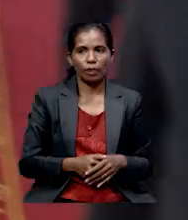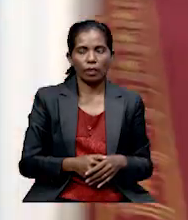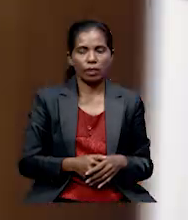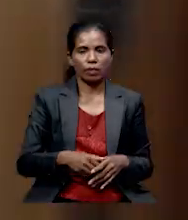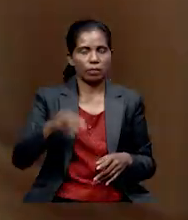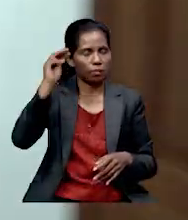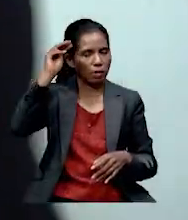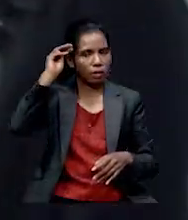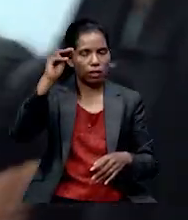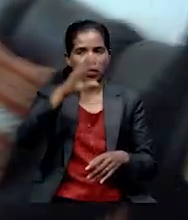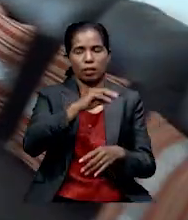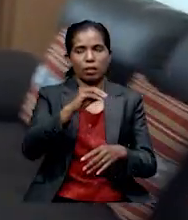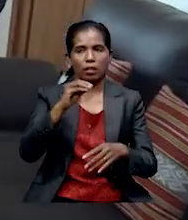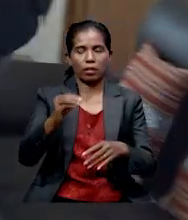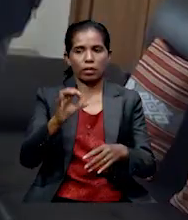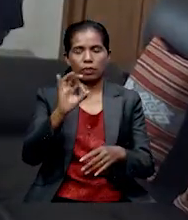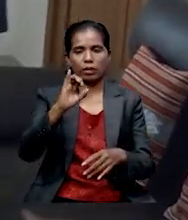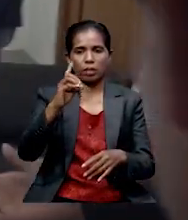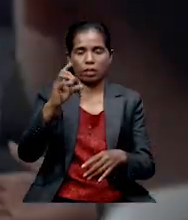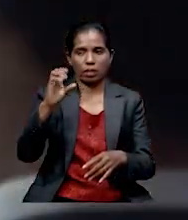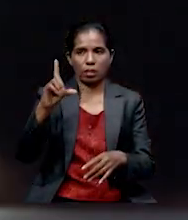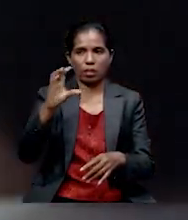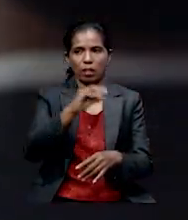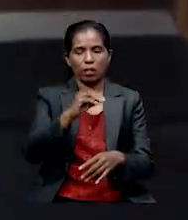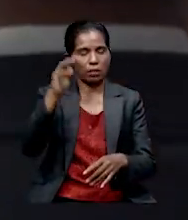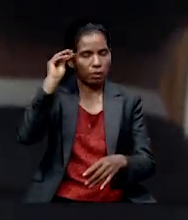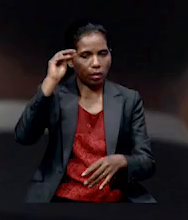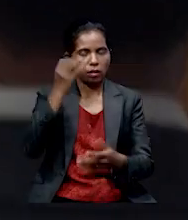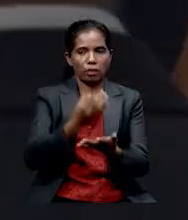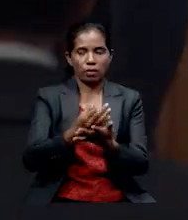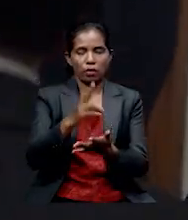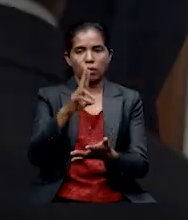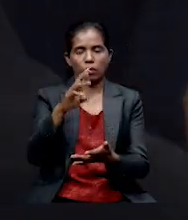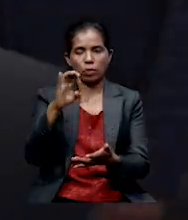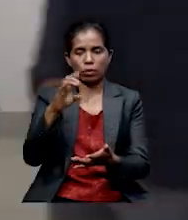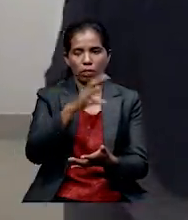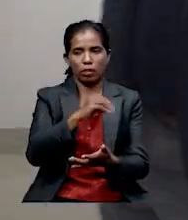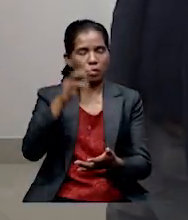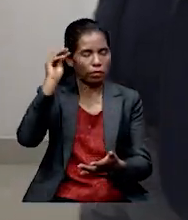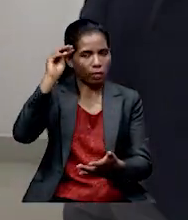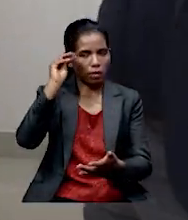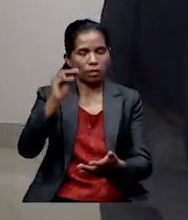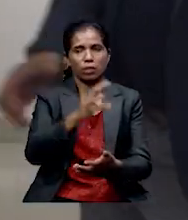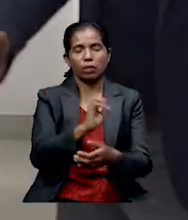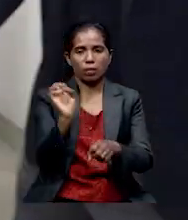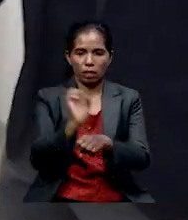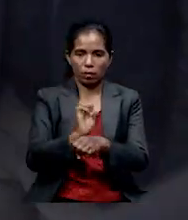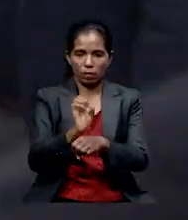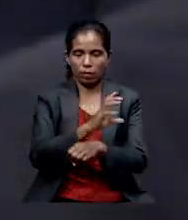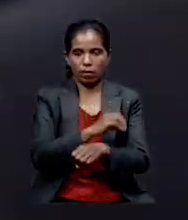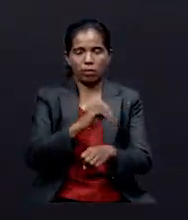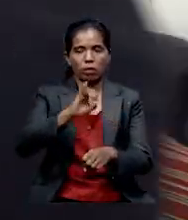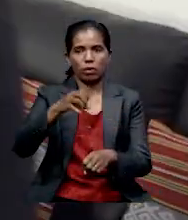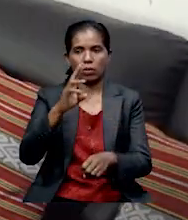Ministro-Presidência, Conselho-Ministro Fidelis Manuel Leite Magalhães, Ministro-Finanças Rui Augusto Gomes, Ministro-Coordenador Assunto Econômico